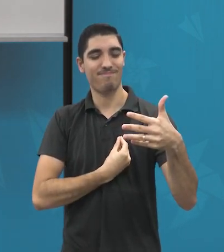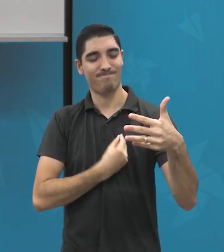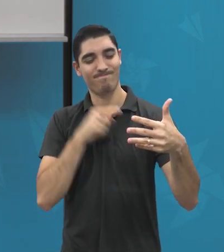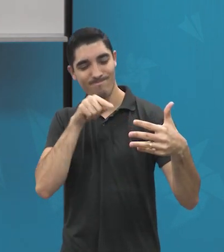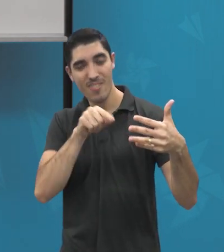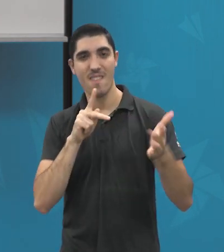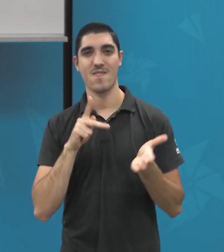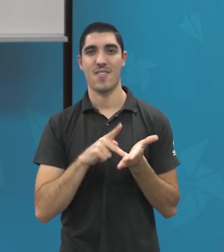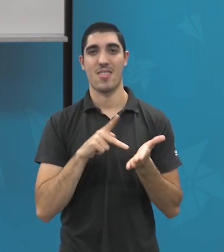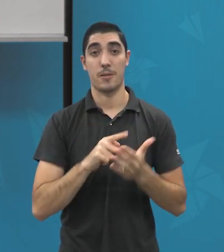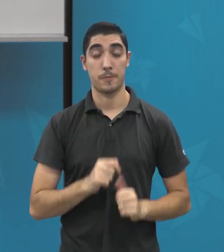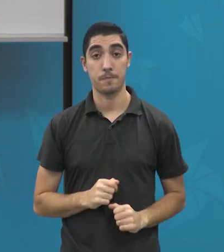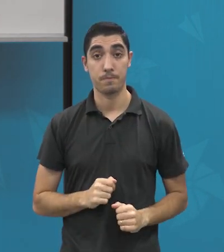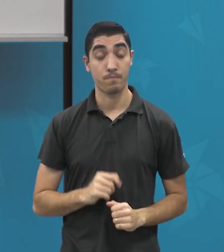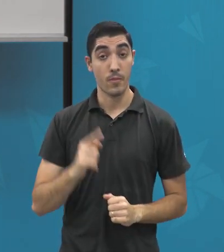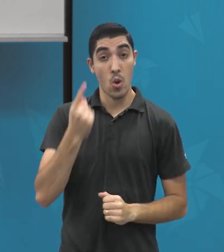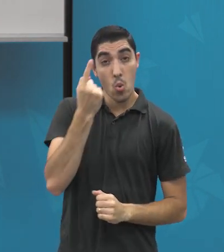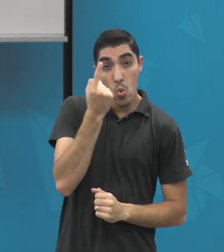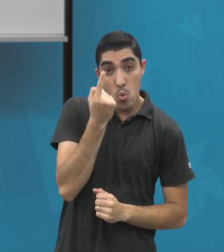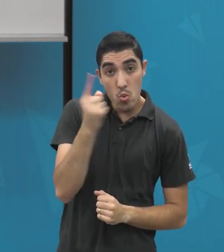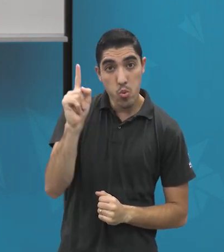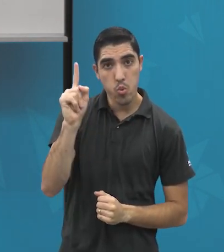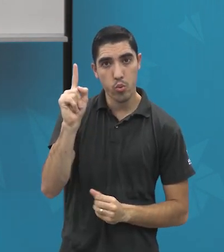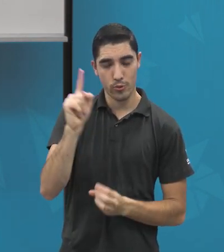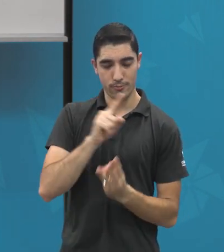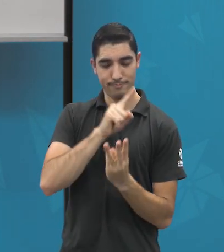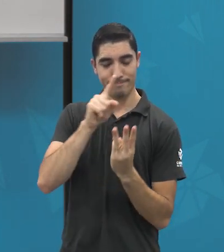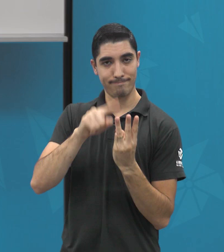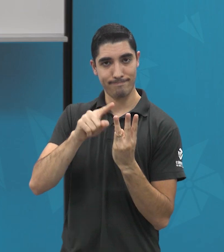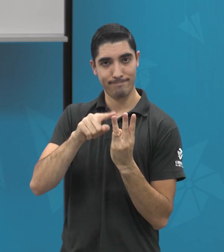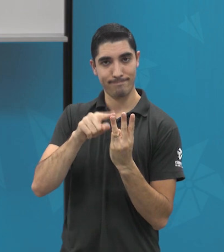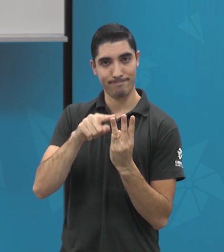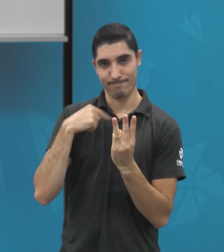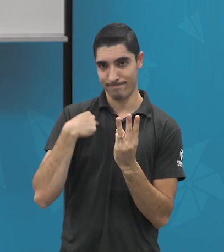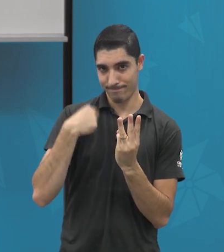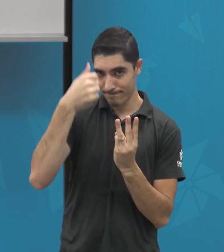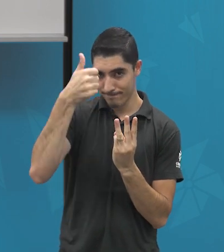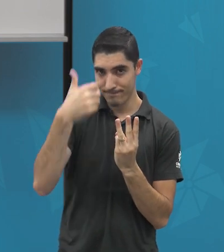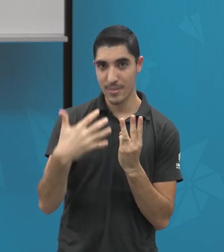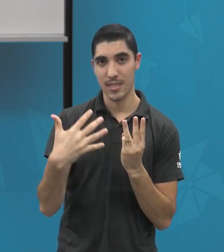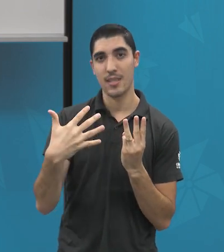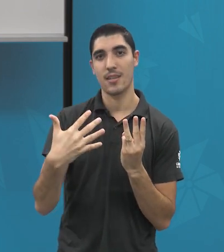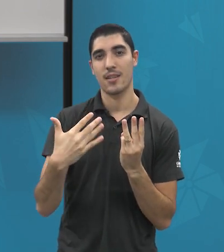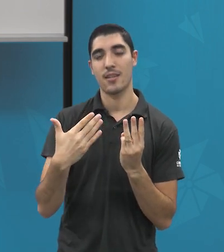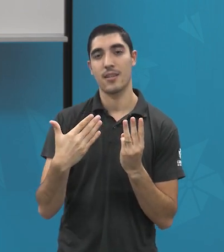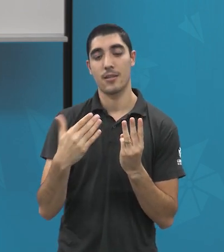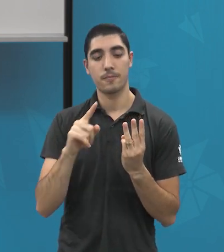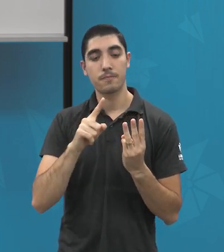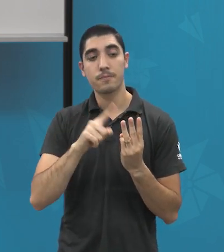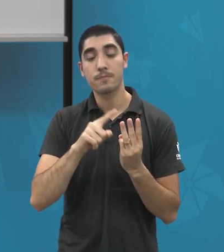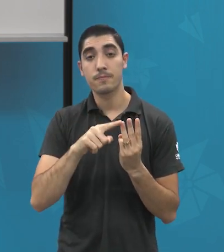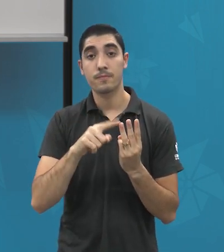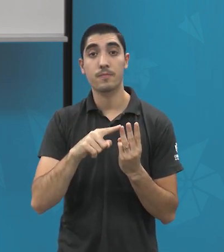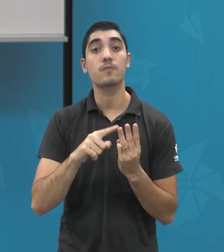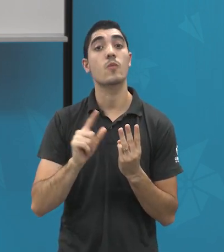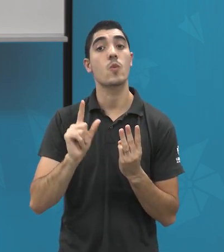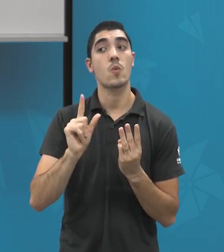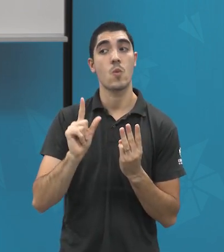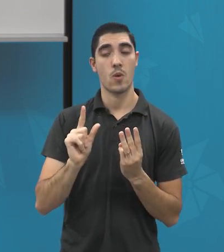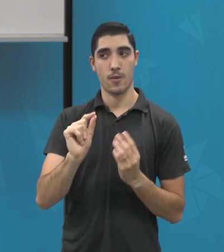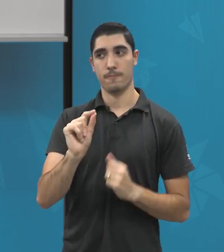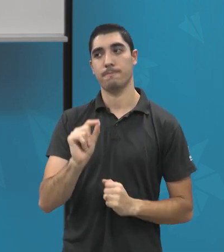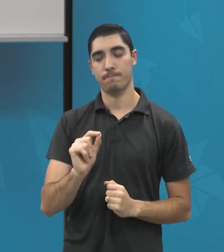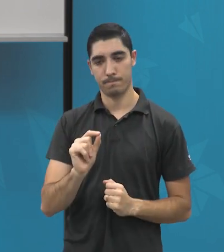E um último cuidado que eu quero mencionar para vocês é o fato de